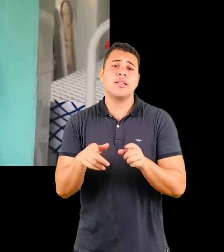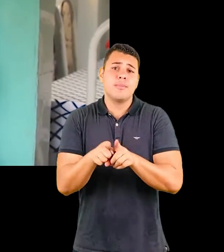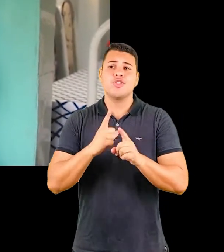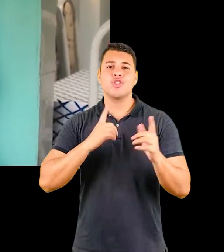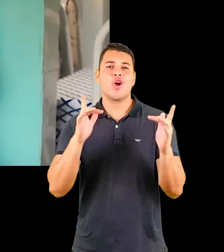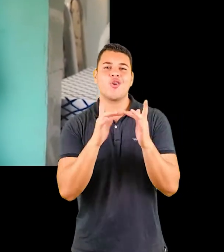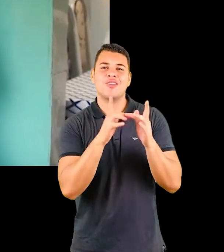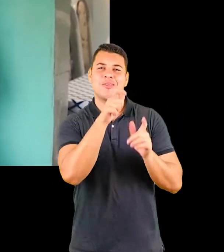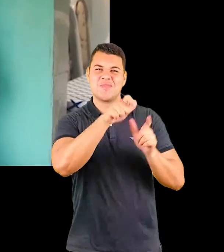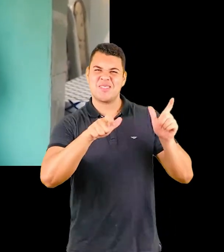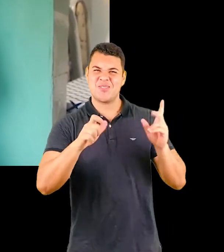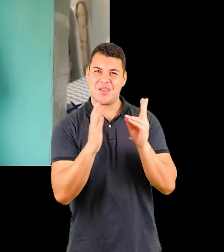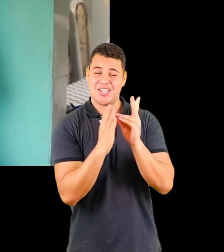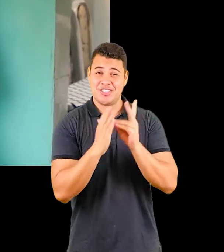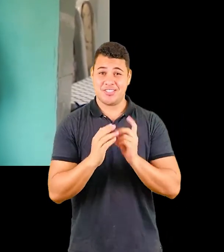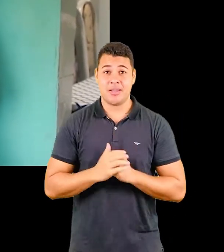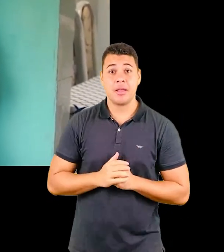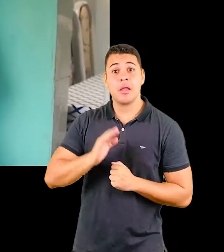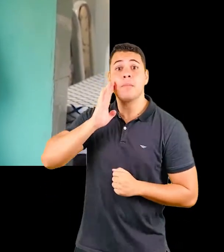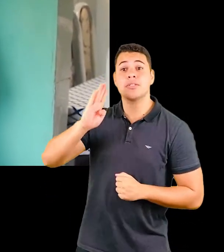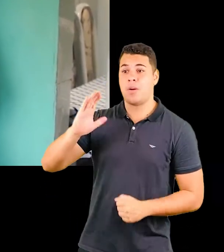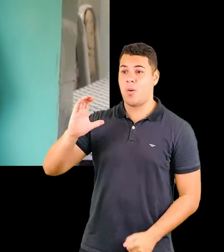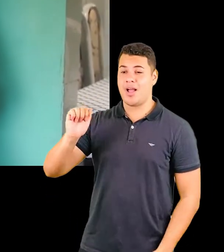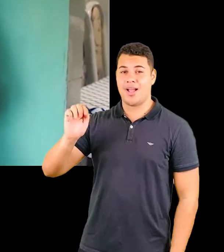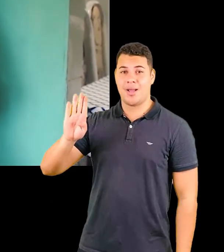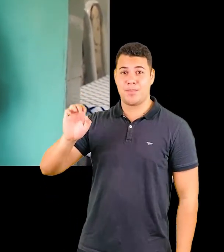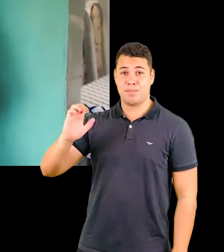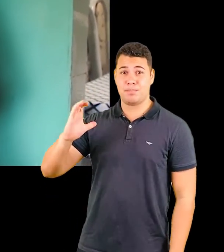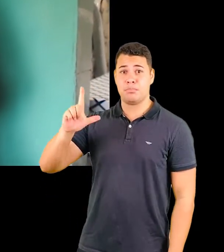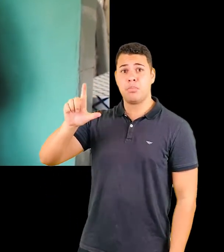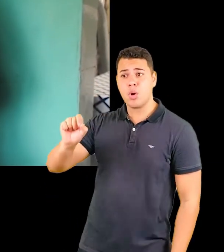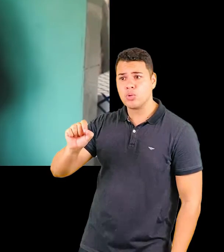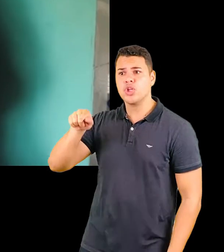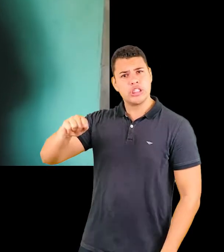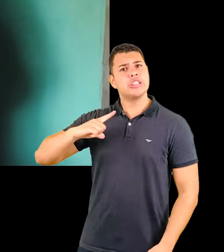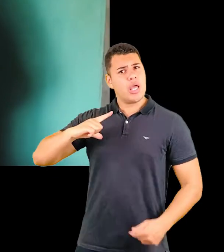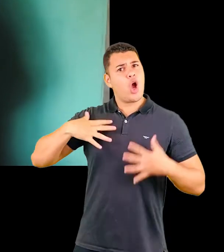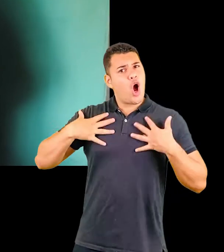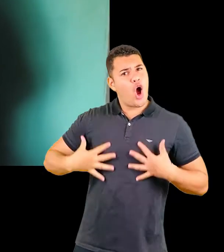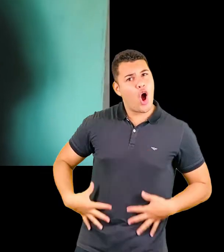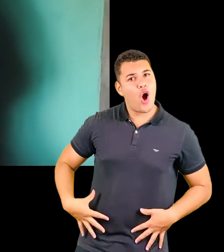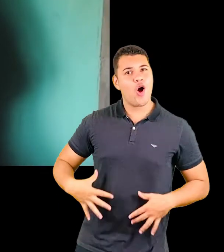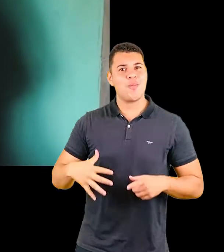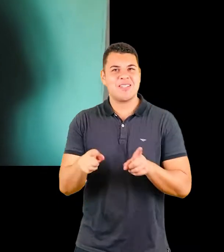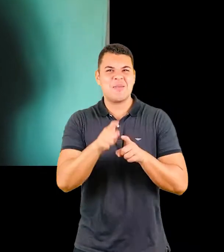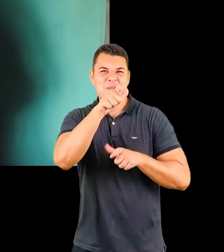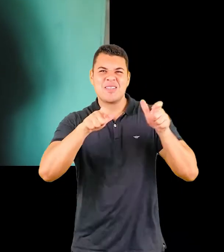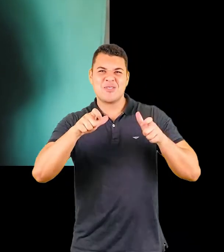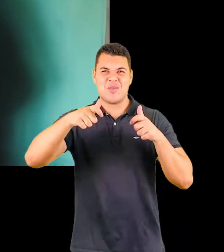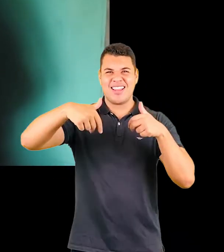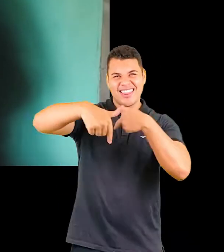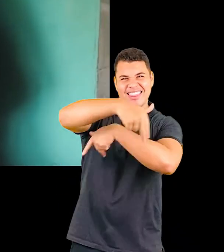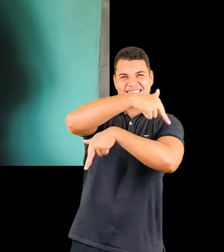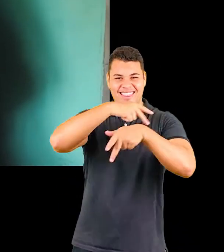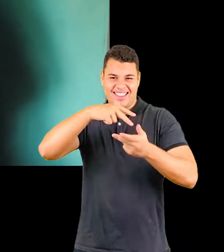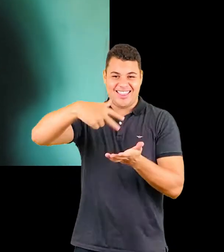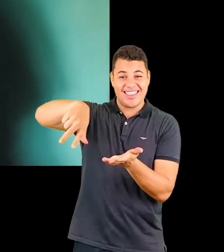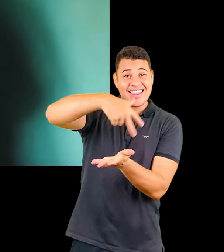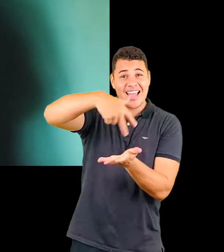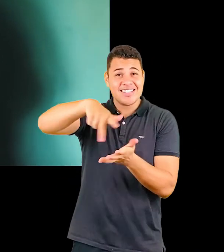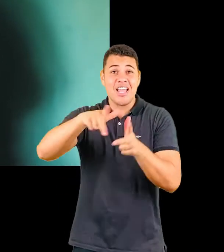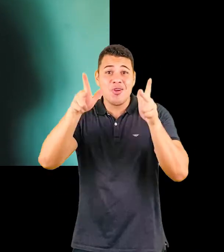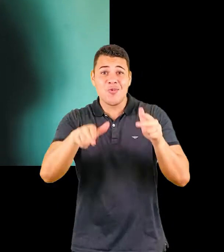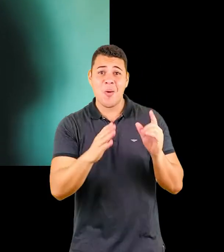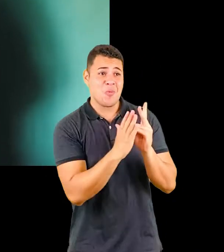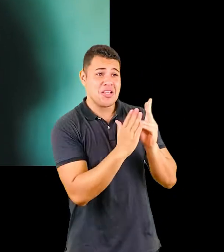Porque o índio do Caboclo Reamar, ele tinha uma parte de índio. Eles se vestem e dançam. A dança